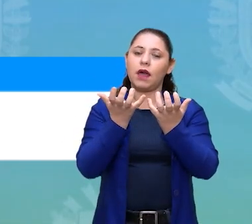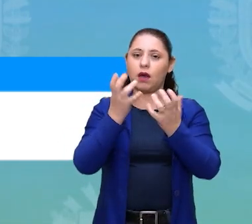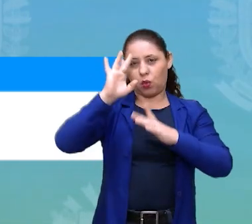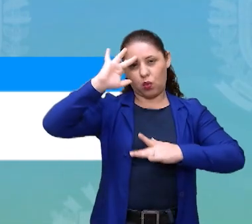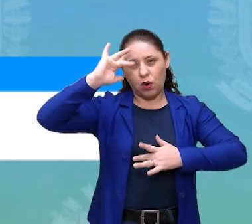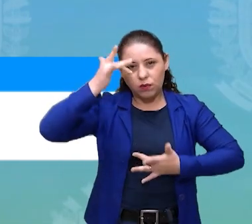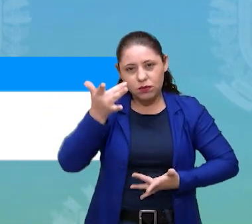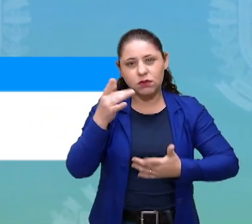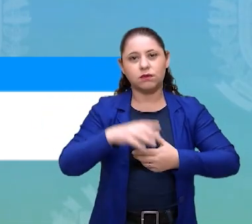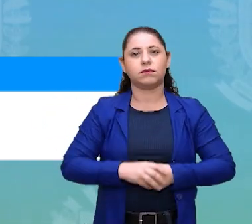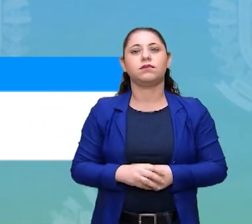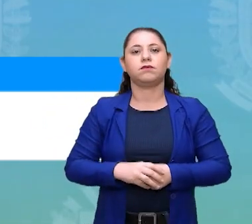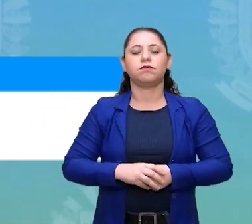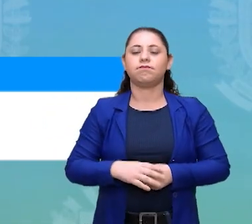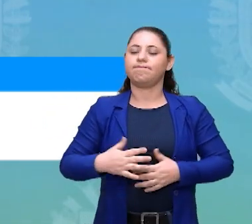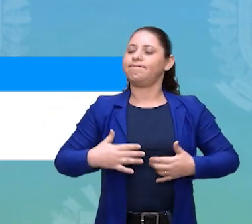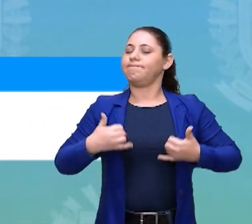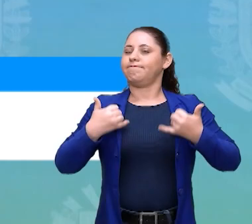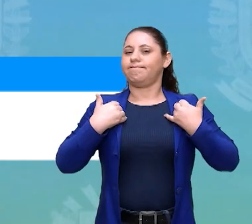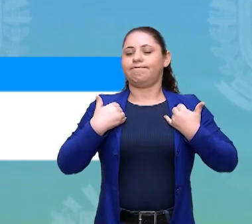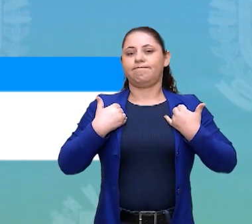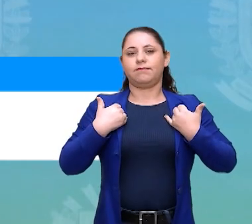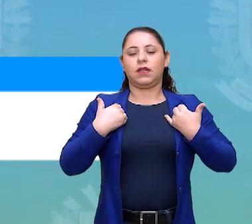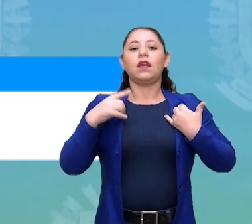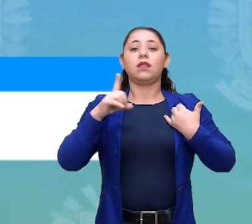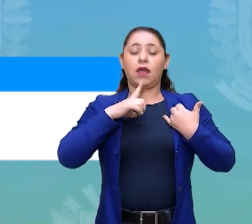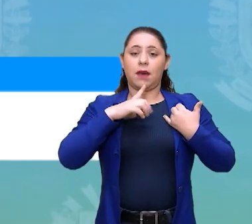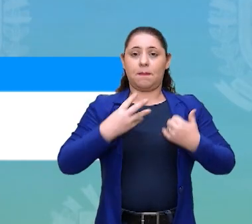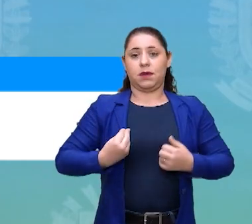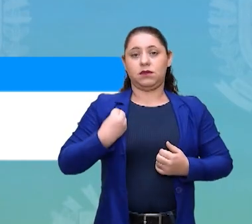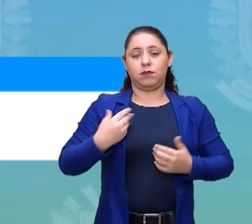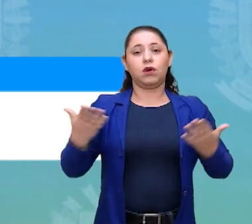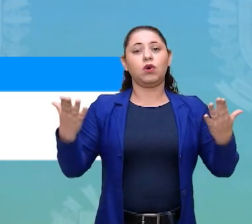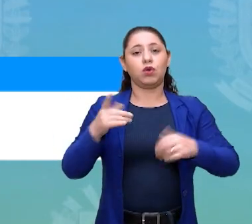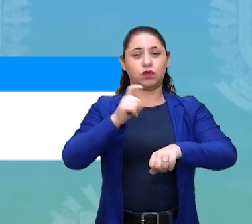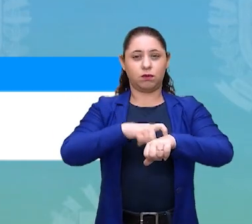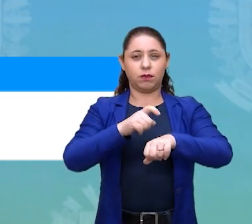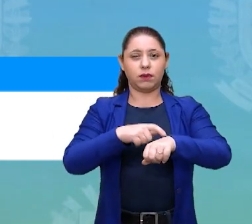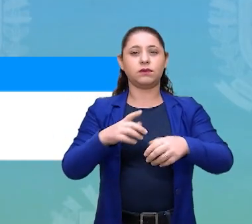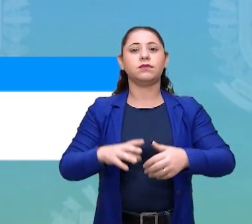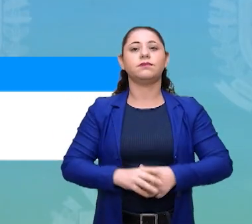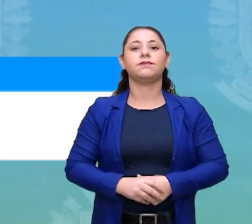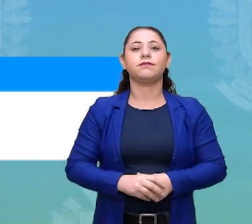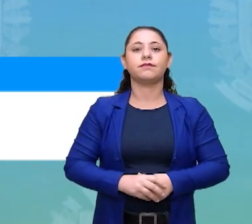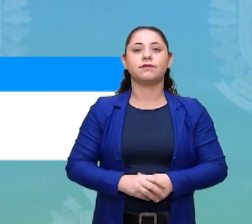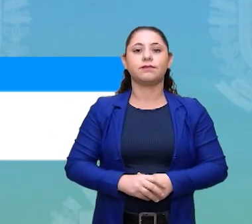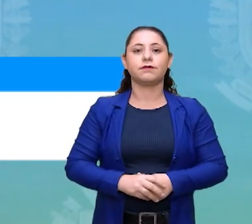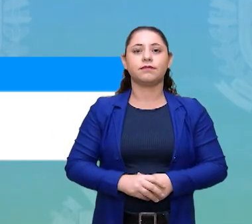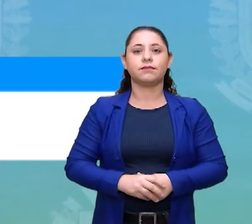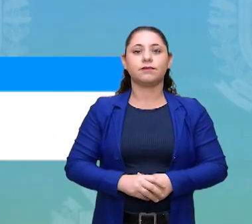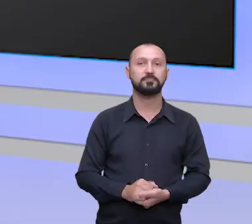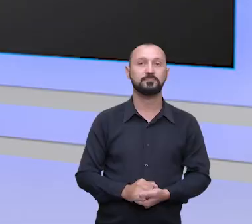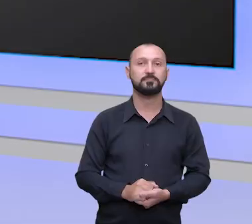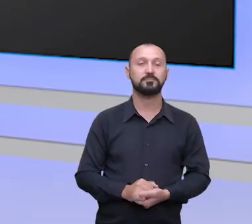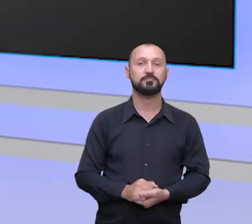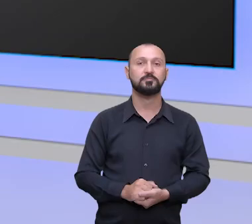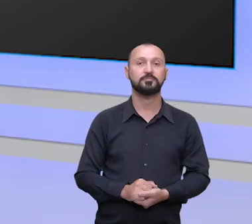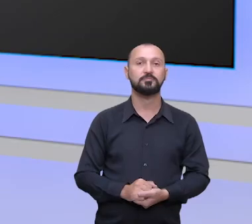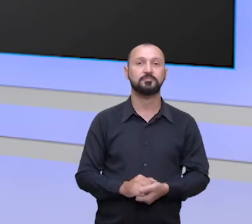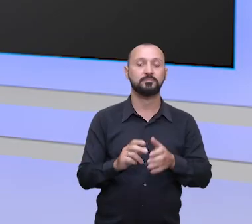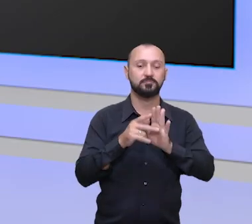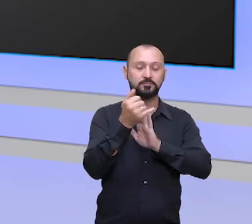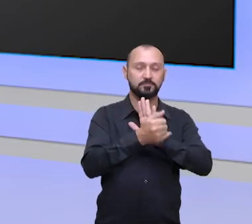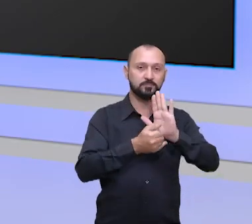a Assembleia visa com essa homenagem e é um prazer poder contar também, poder participar desse momento.